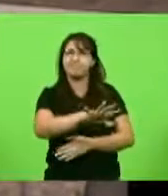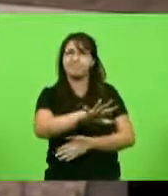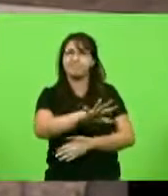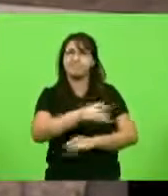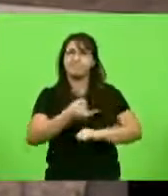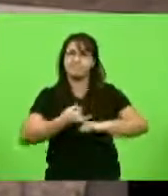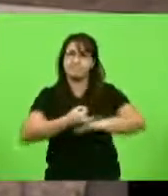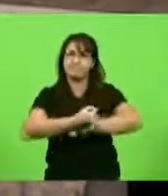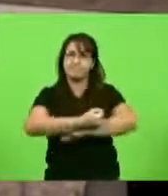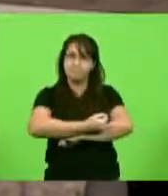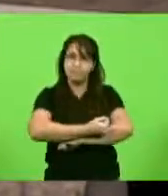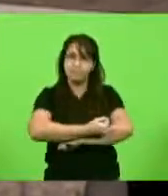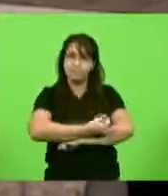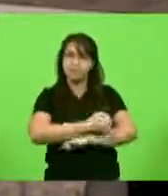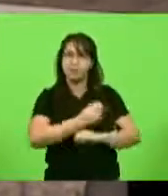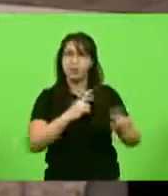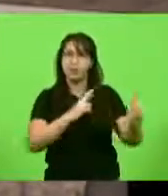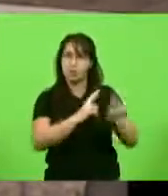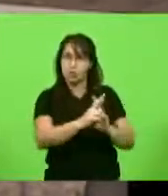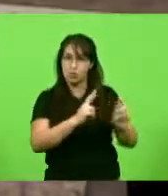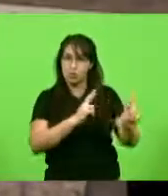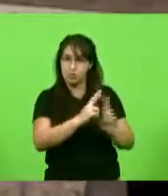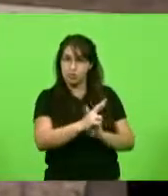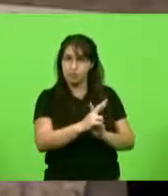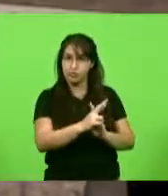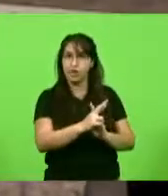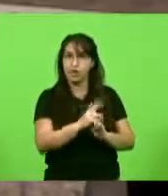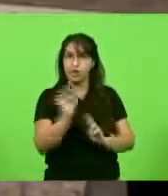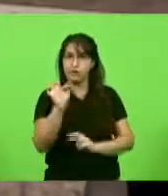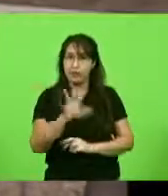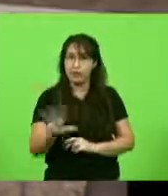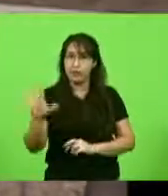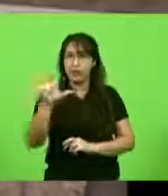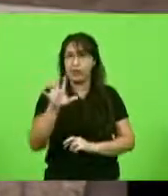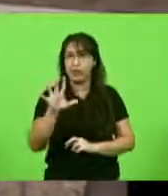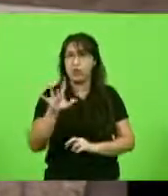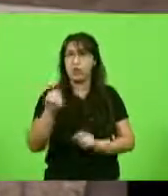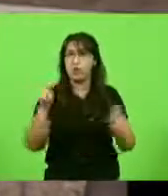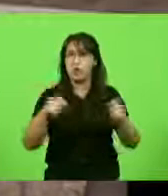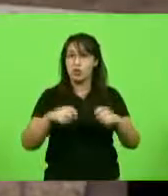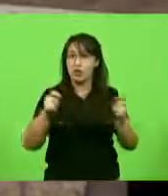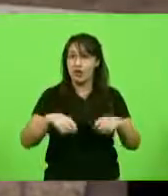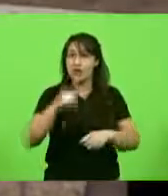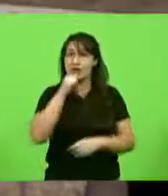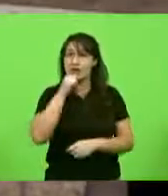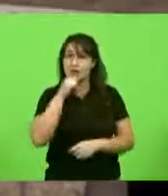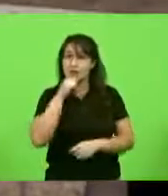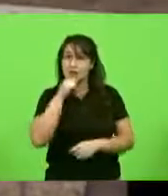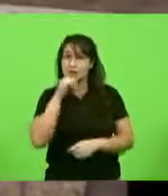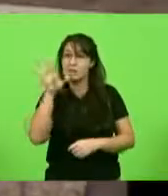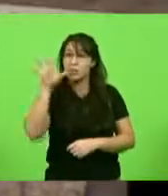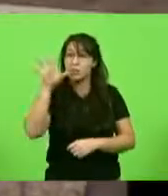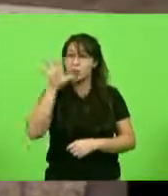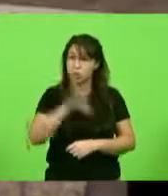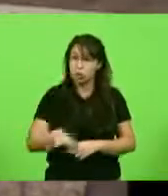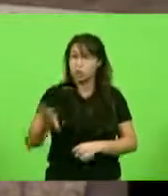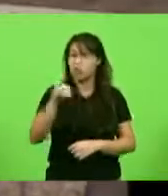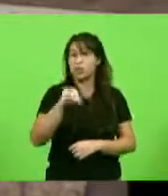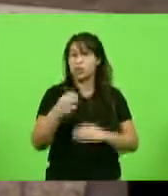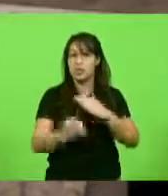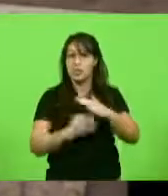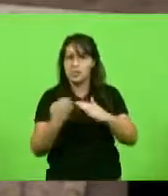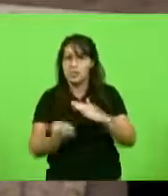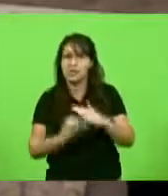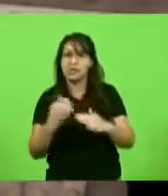ajudar muito. E que isso sirva de exemplo para todas as forças políticas e empresariais